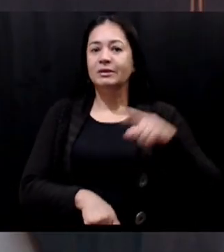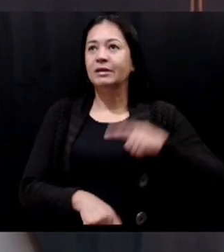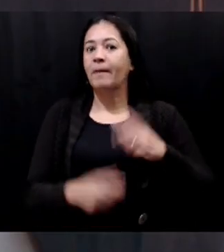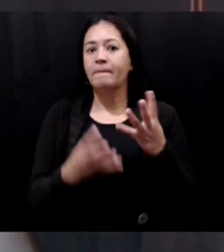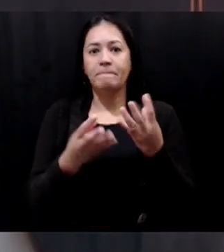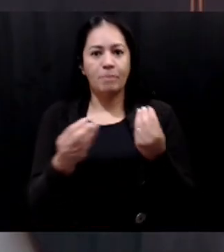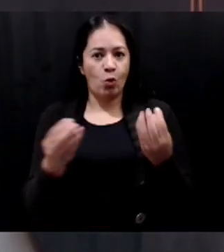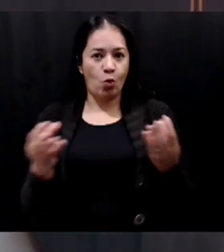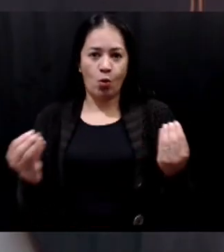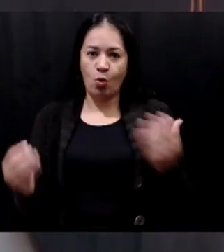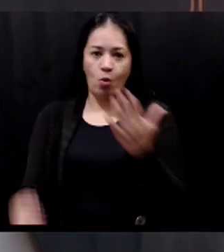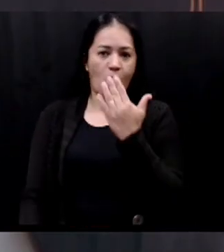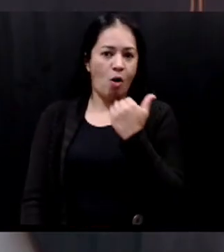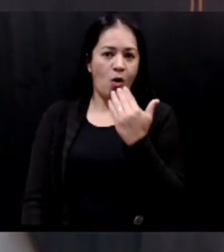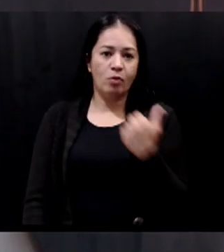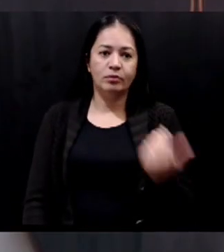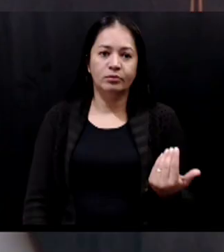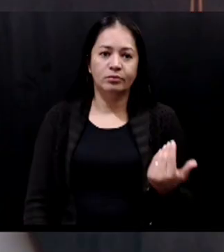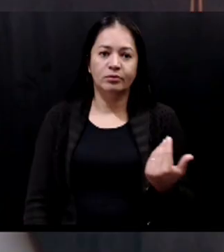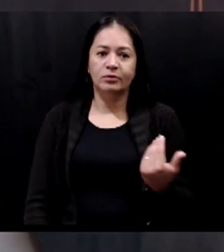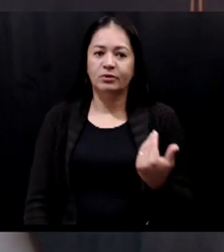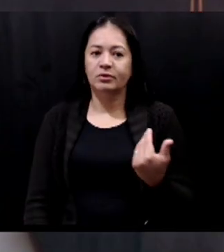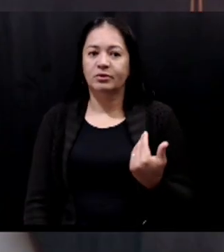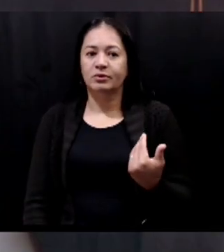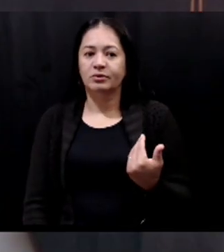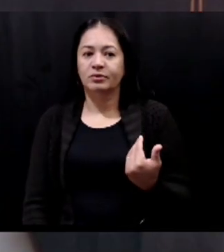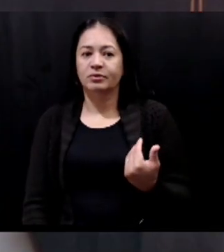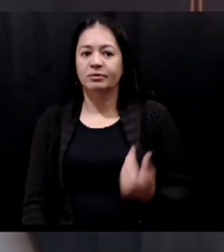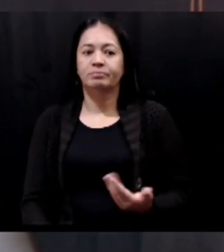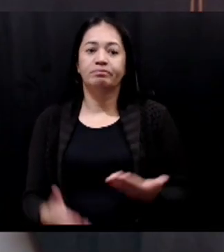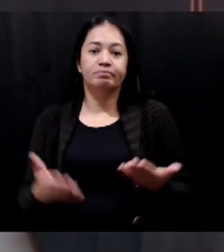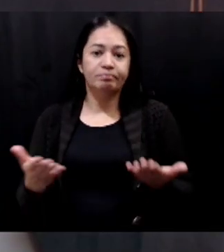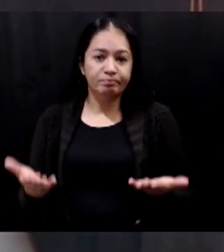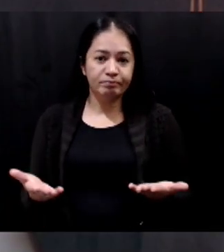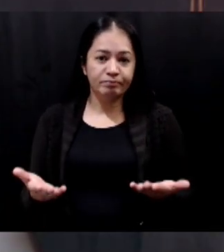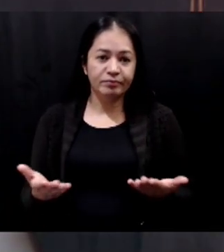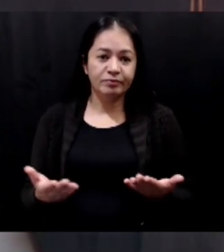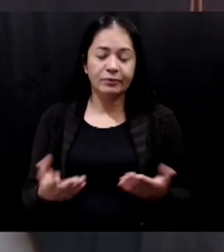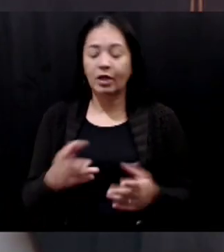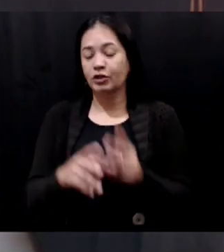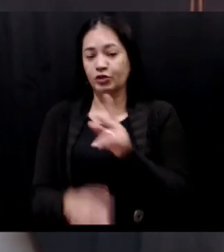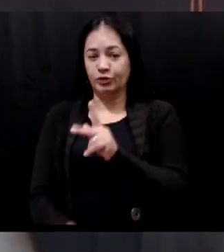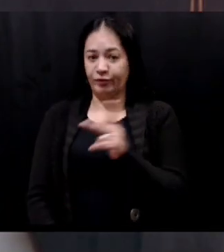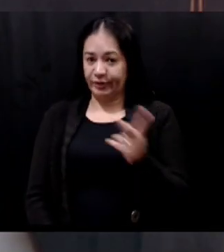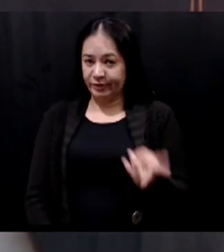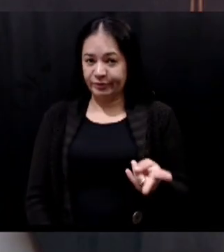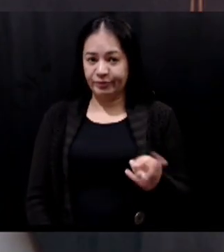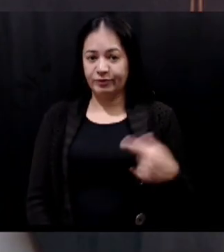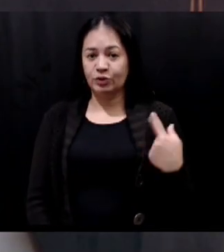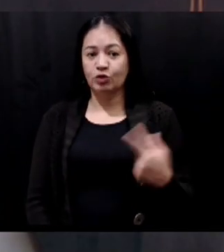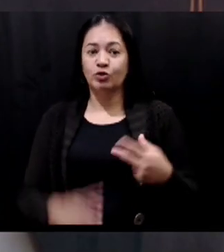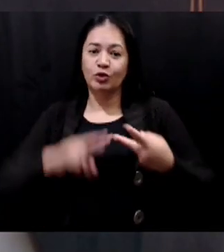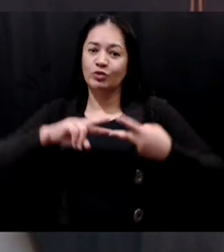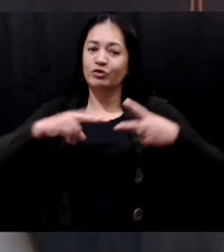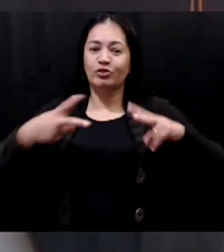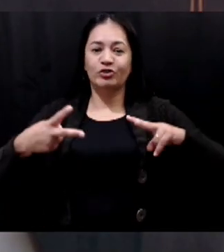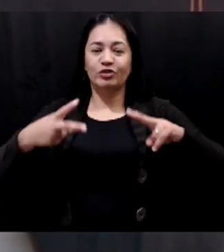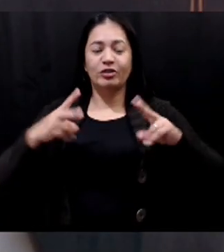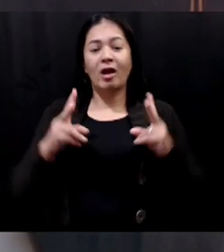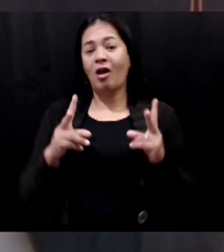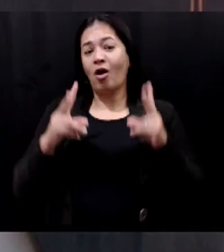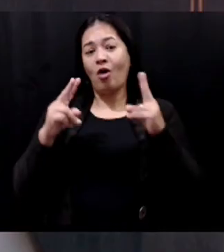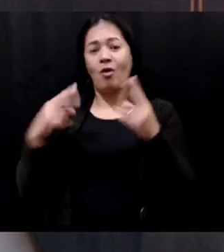né? A gente não passa mais por escassez, muito pelo contrário. Mas os nossos genes são aqueles lá que ainda acumulam